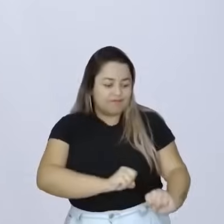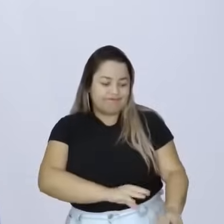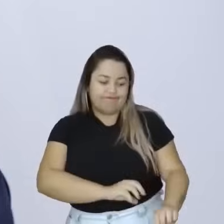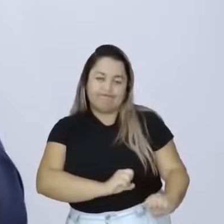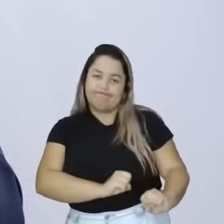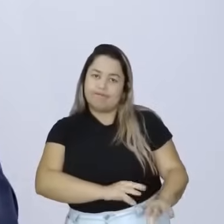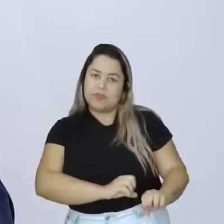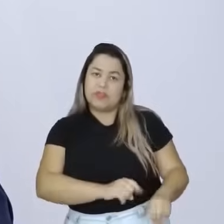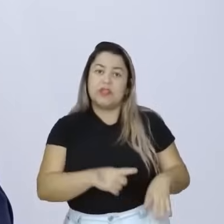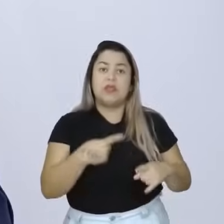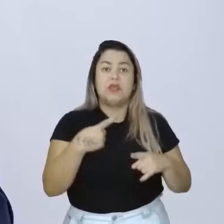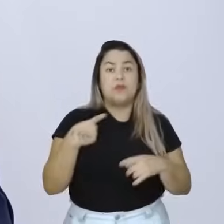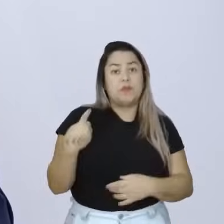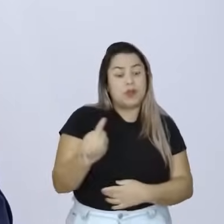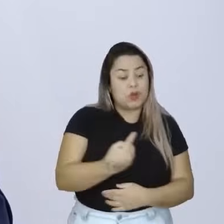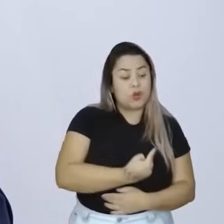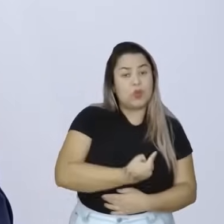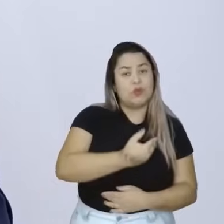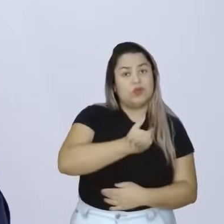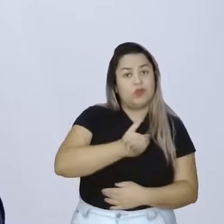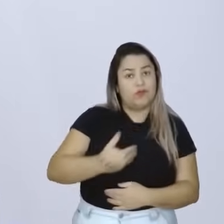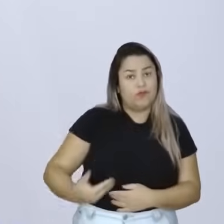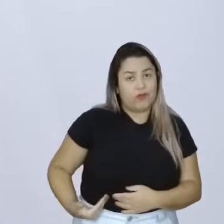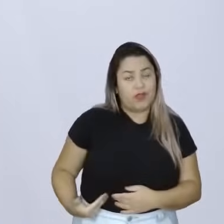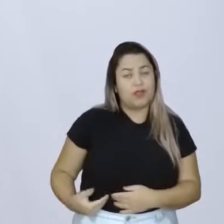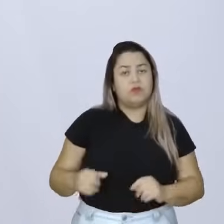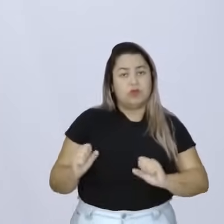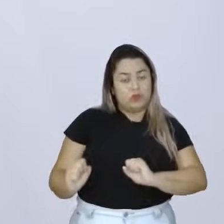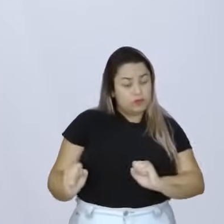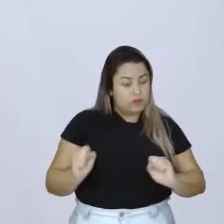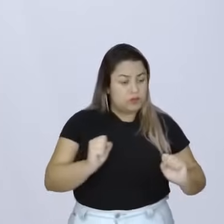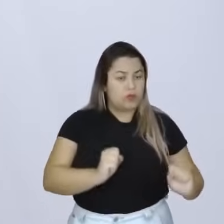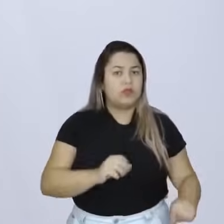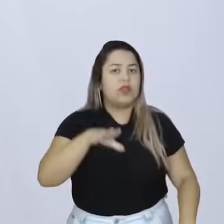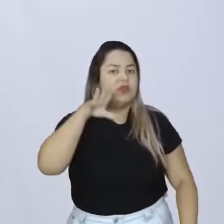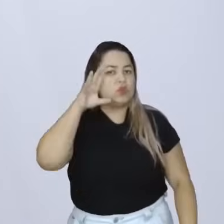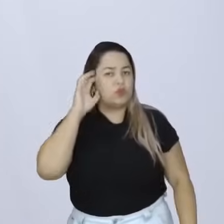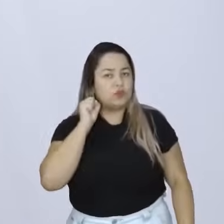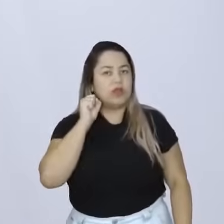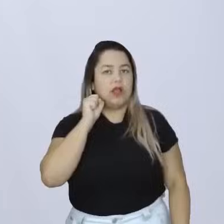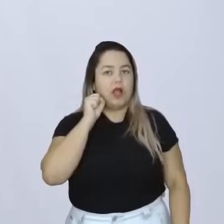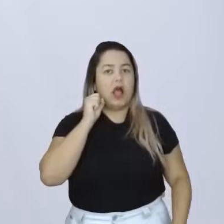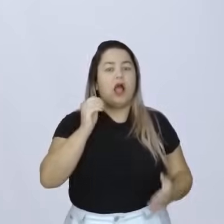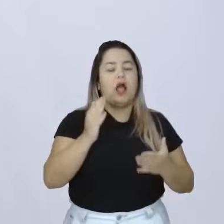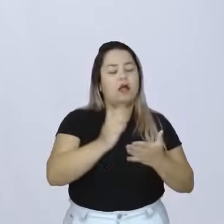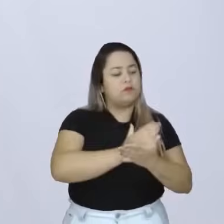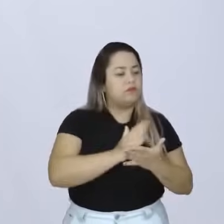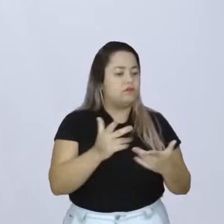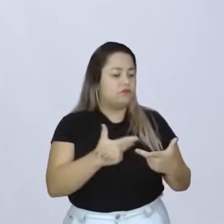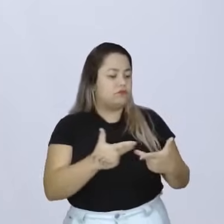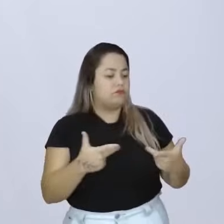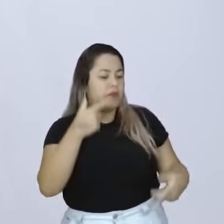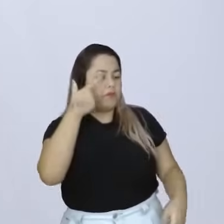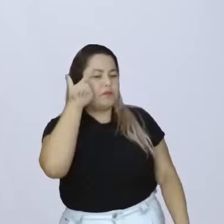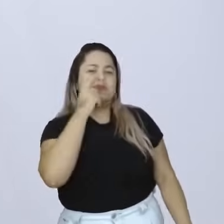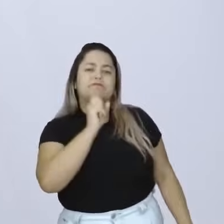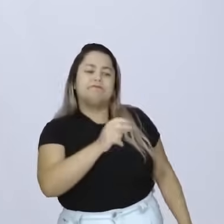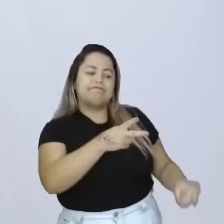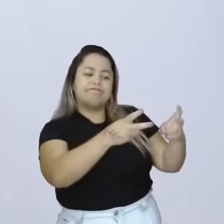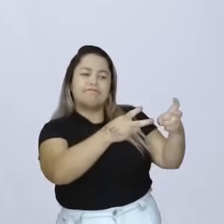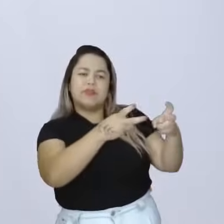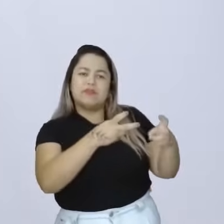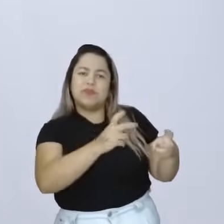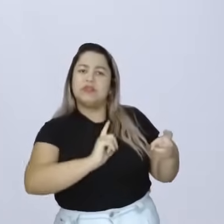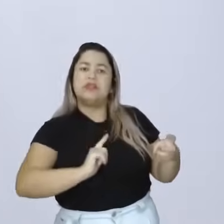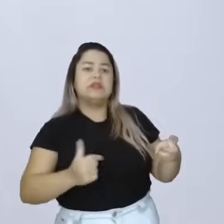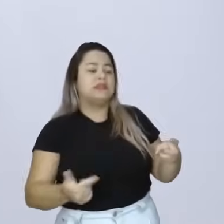também. Educativo para nós, o governo, de poder ir lá e ouvir, e algumas coisas que a gente estava pensando, a gente perceber que não